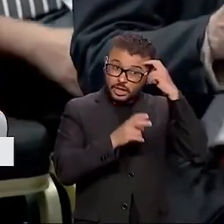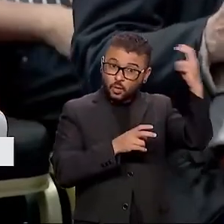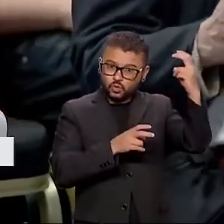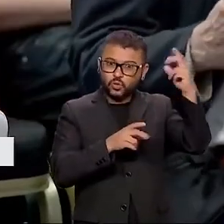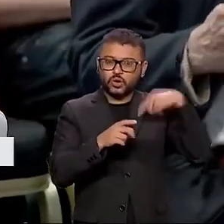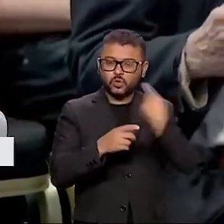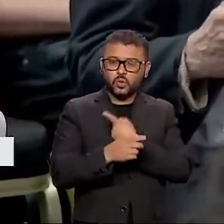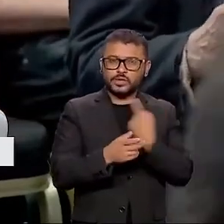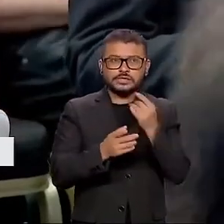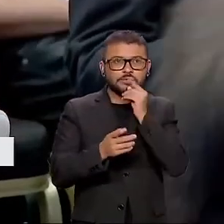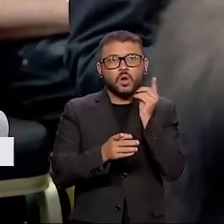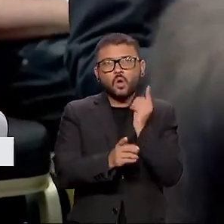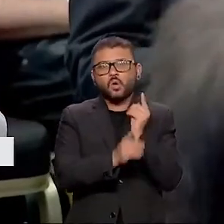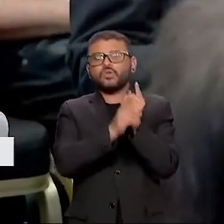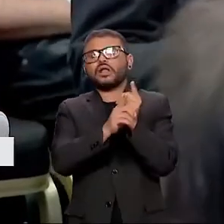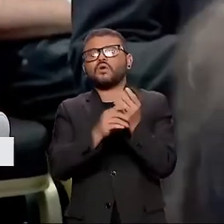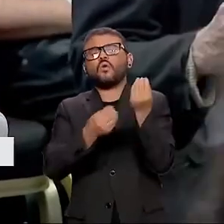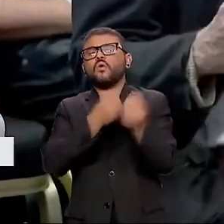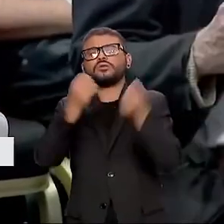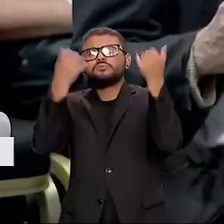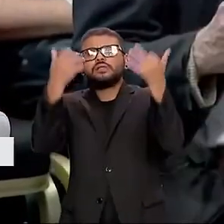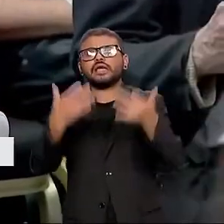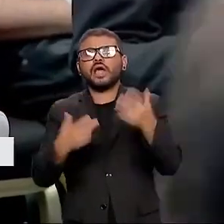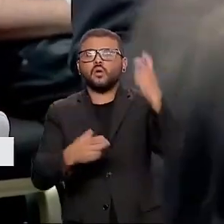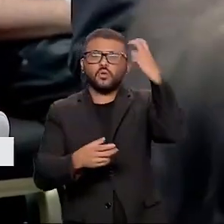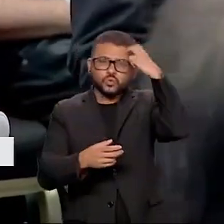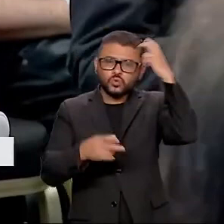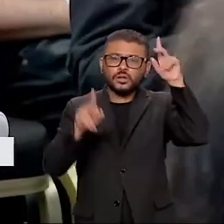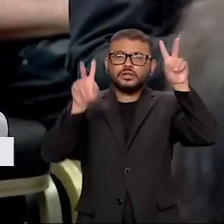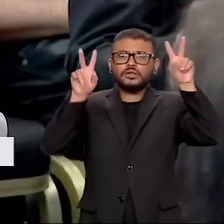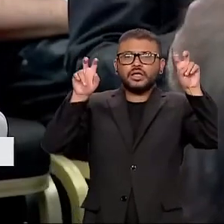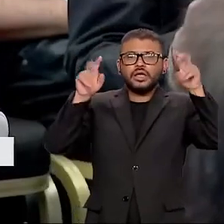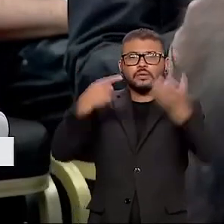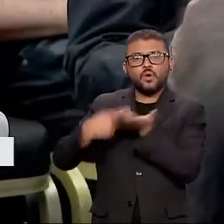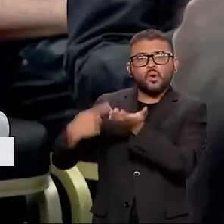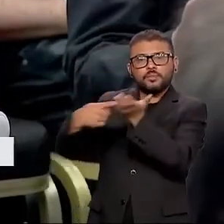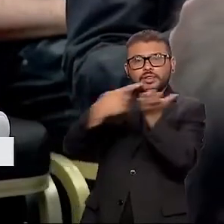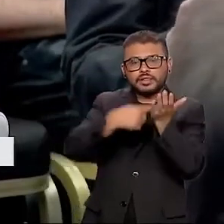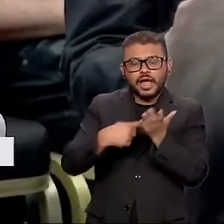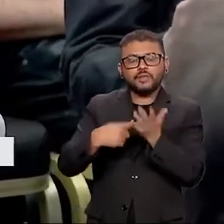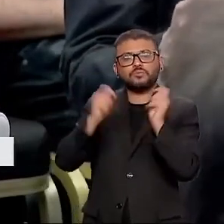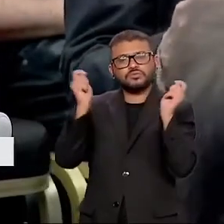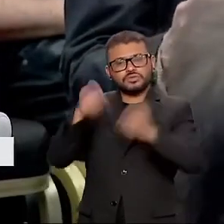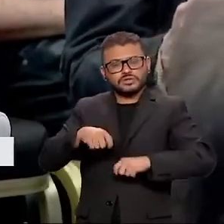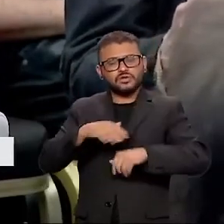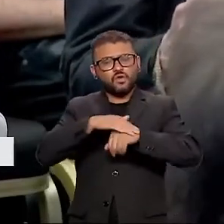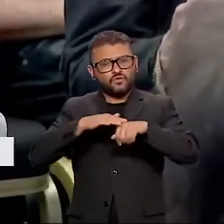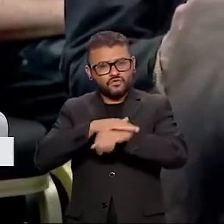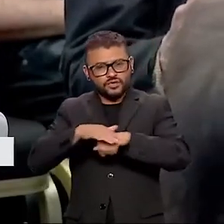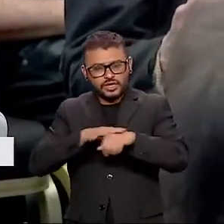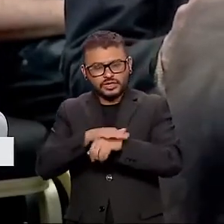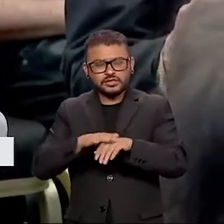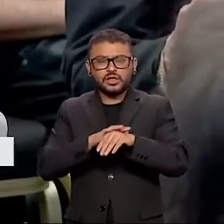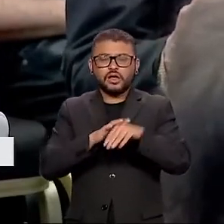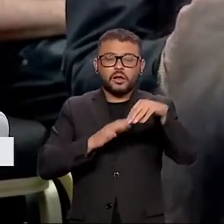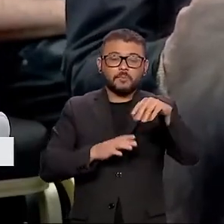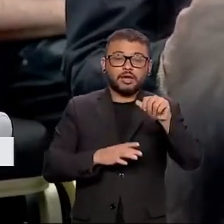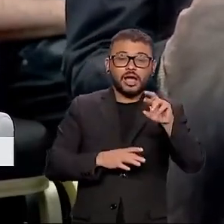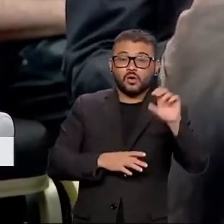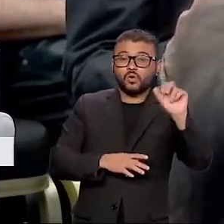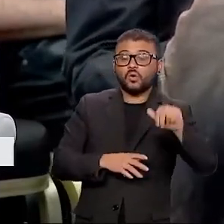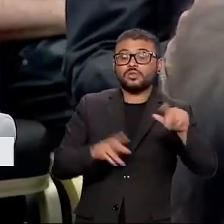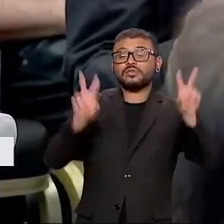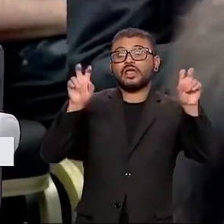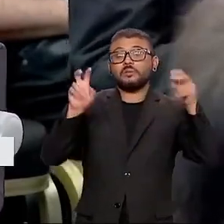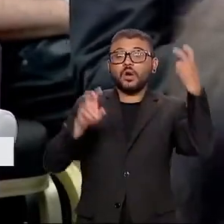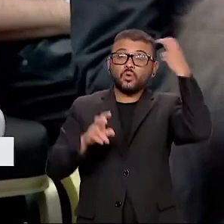a gente é identificado. Queria que o senhor comentasse um pouco sobre esses acordos que foram feitos, a conversa que o senhor teve com o Macron relativa à